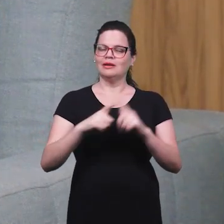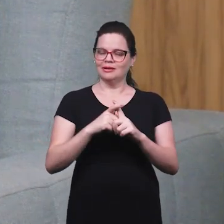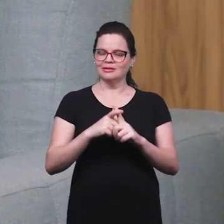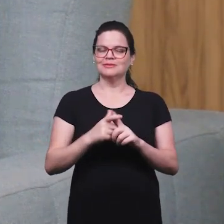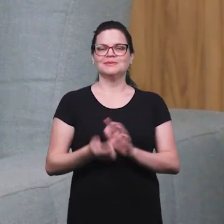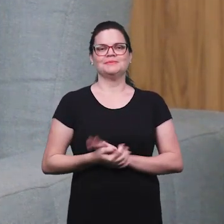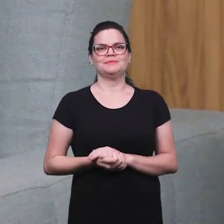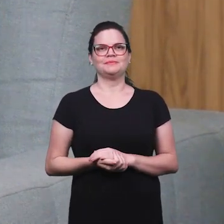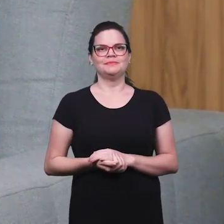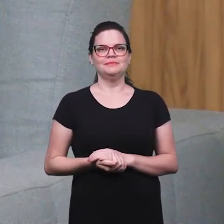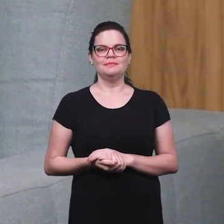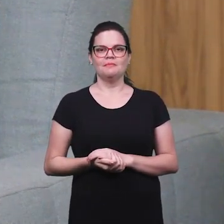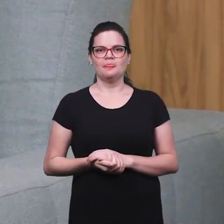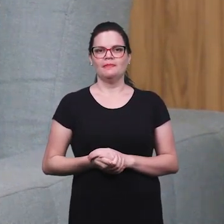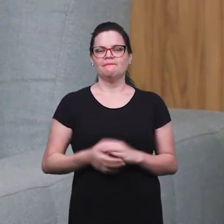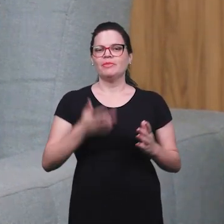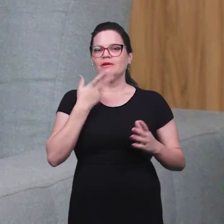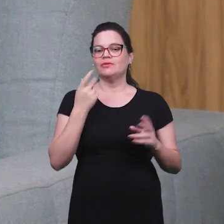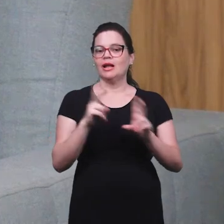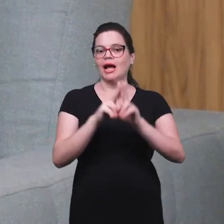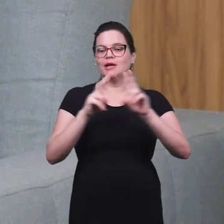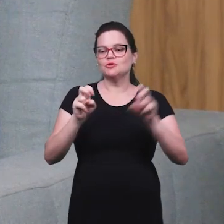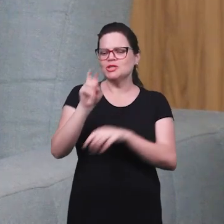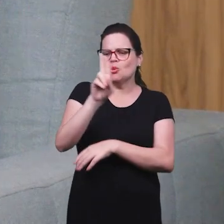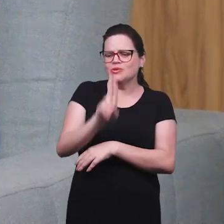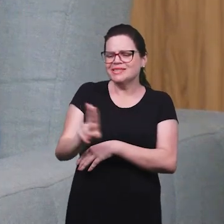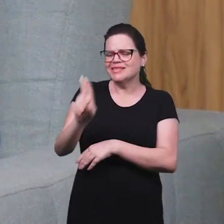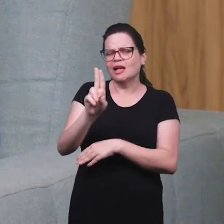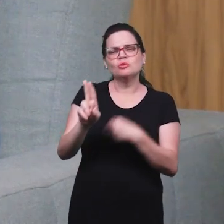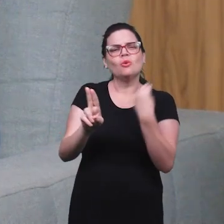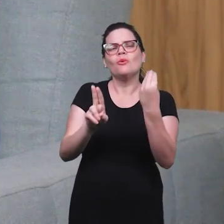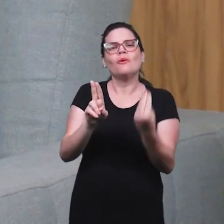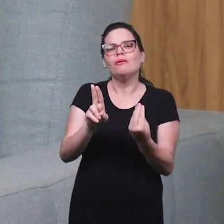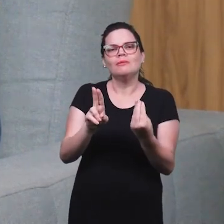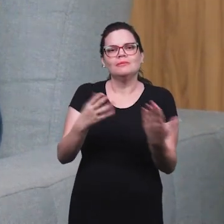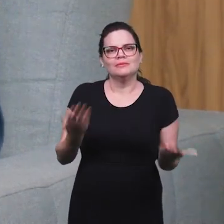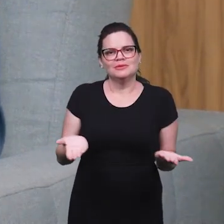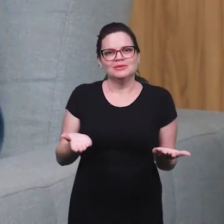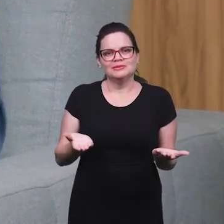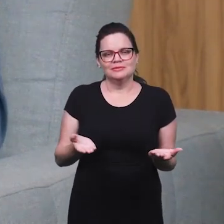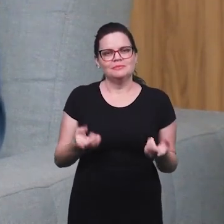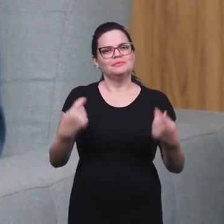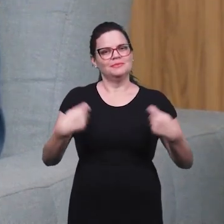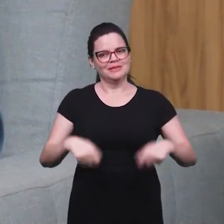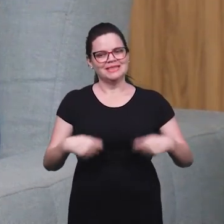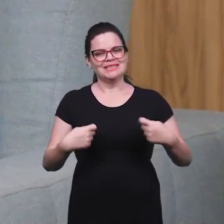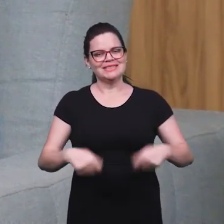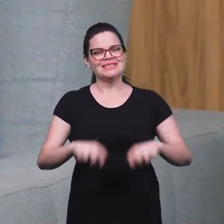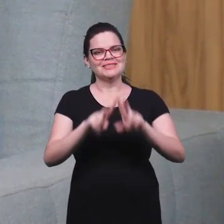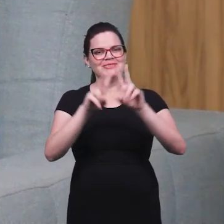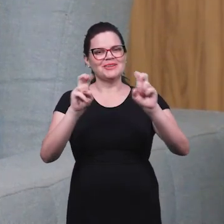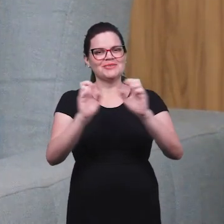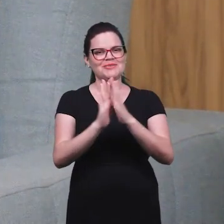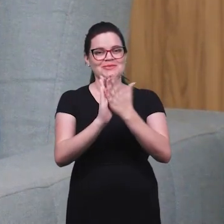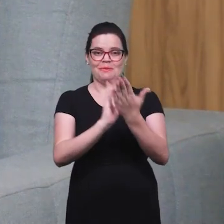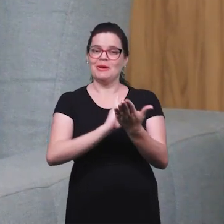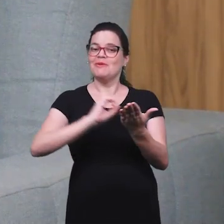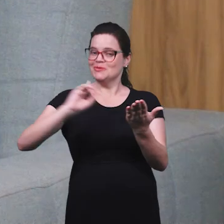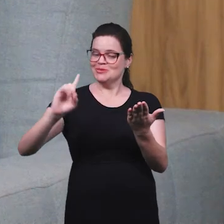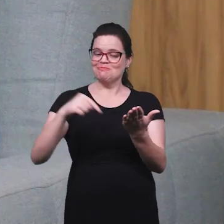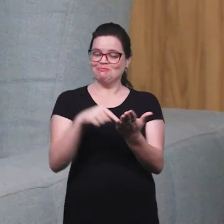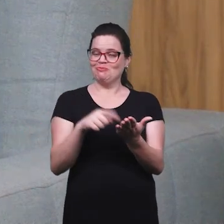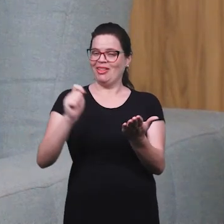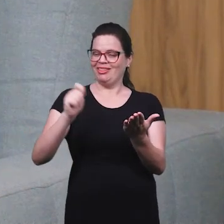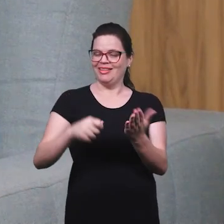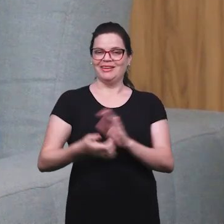Deus. Para falar de instrumentalidade, não tem como deixar de falar da palavra do Senhor. E eu quero